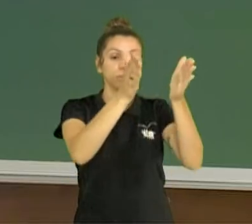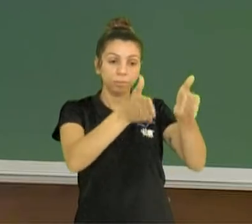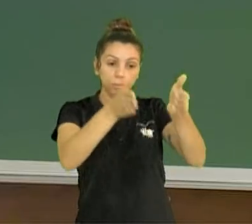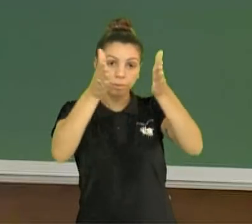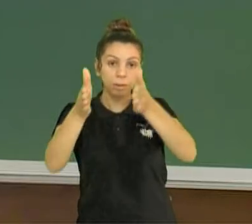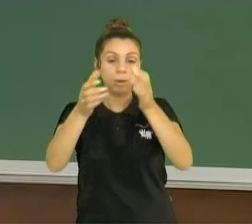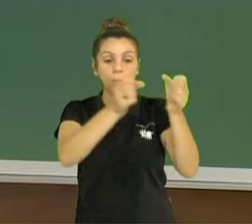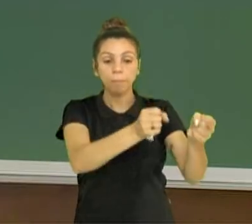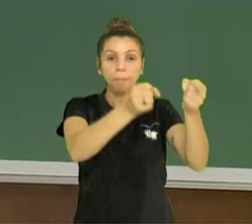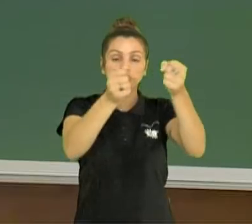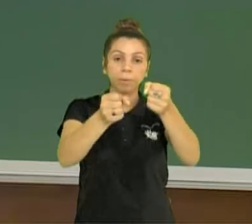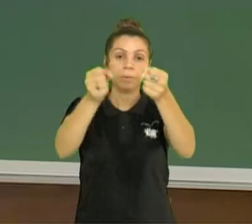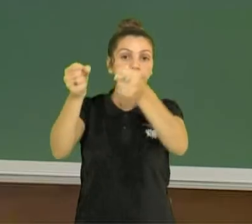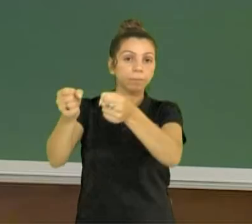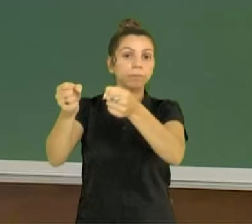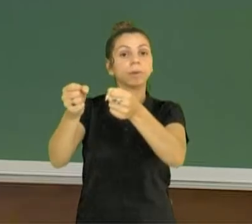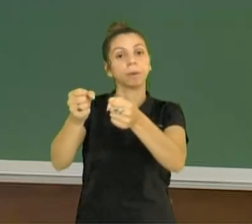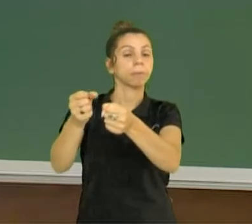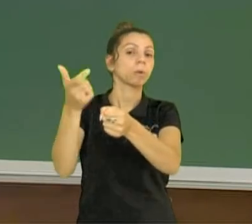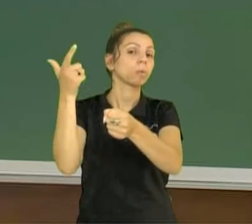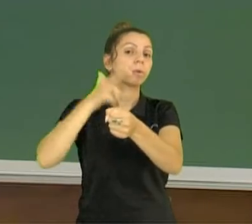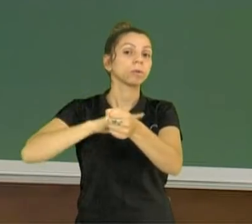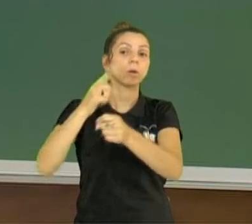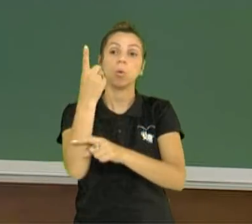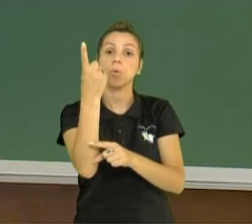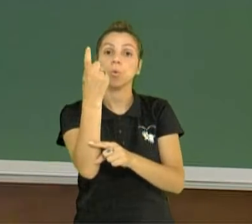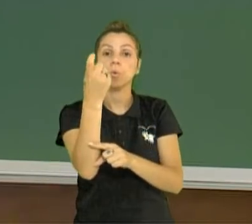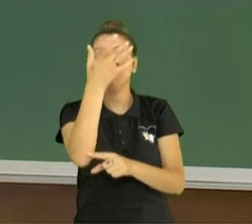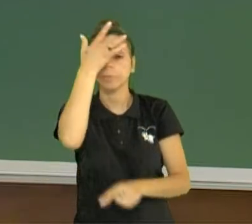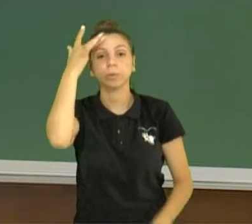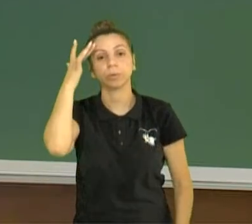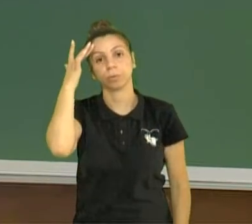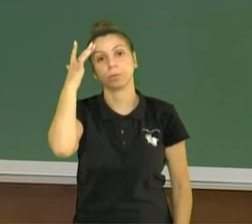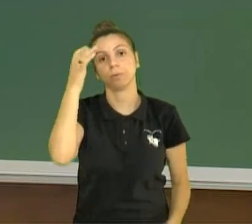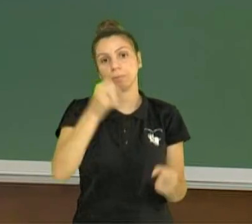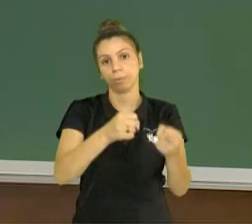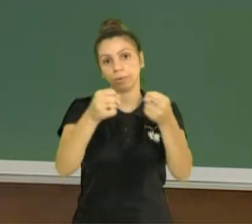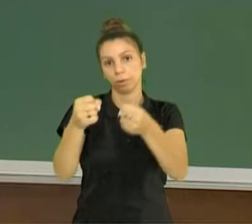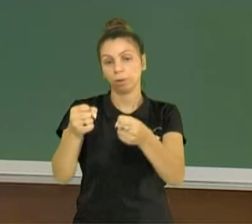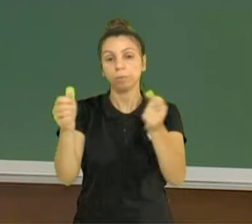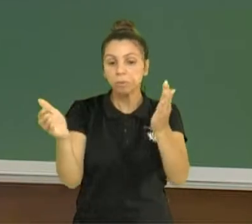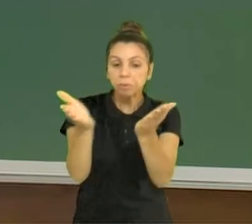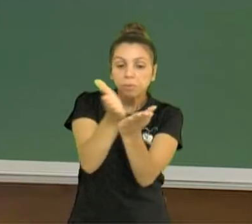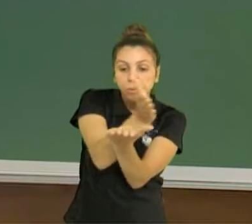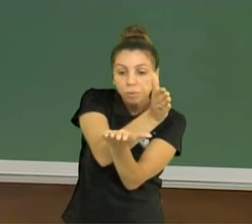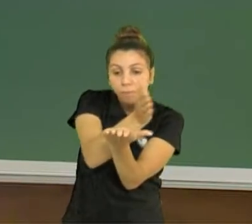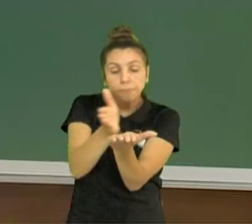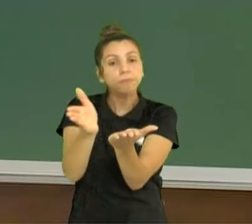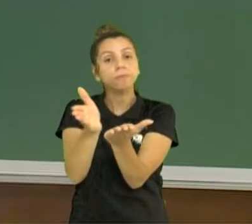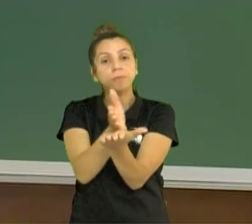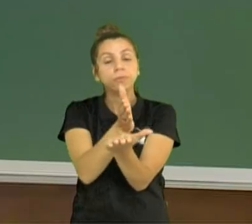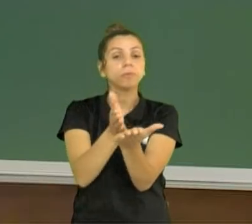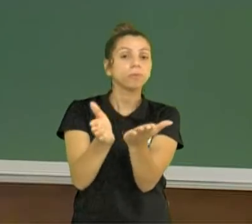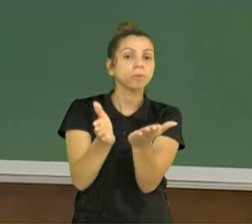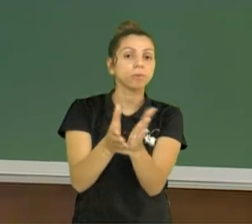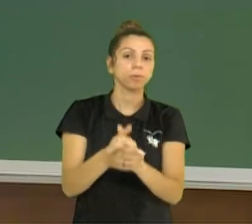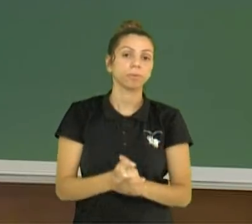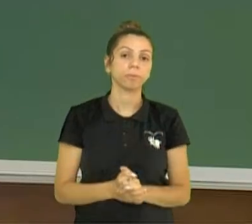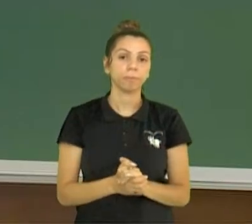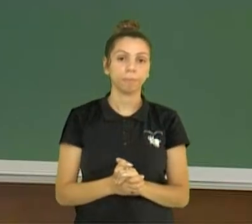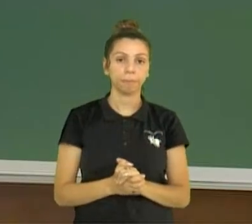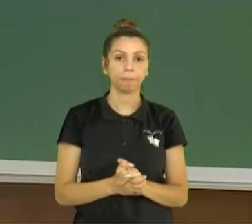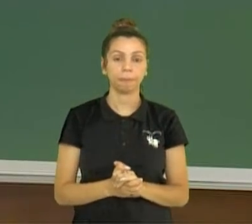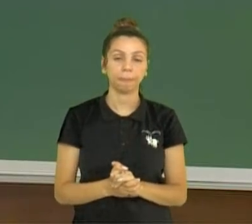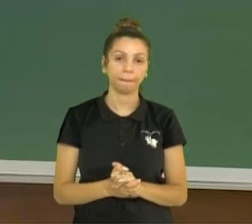os poderes para que não concentre na mão de uma pessoa apenas. Concentrando o poder, segundo Montesquieu, vocês